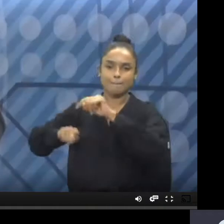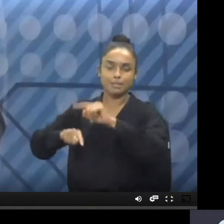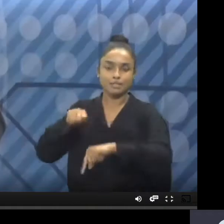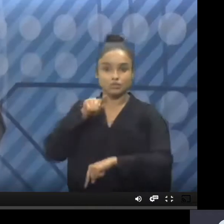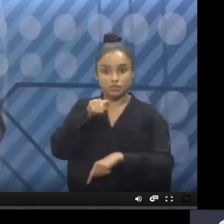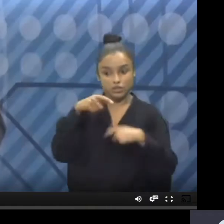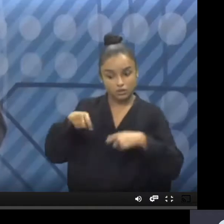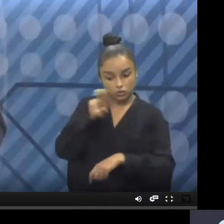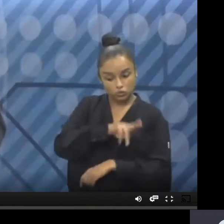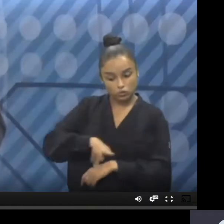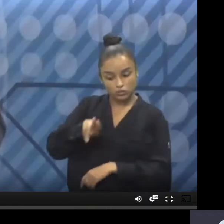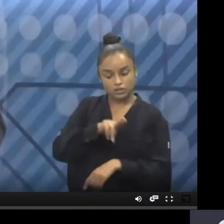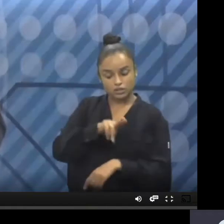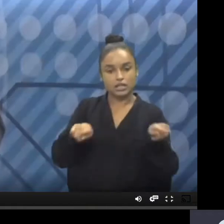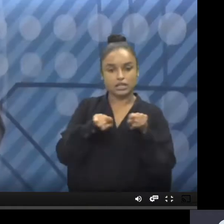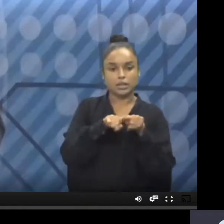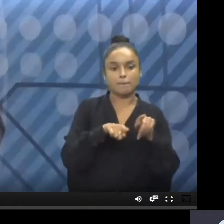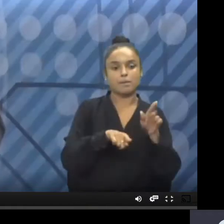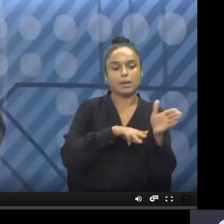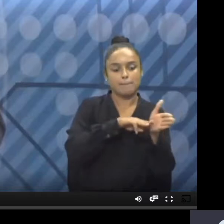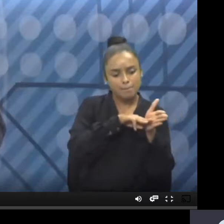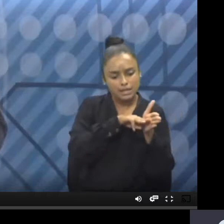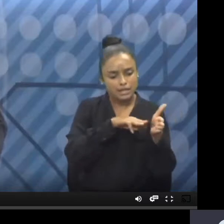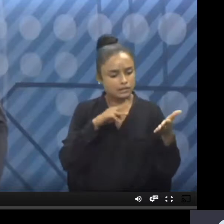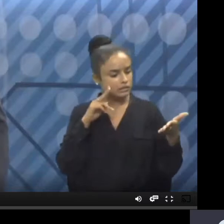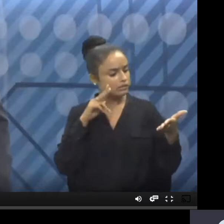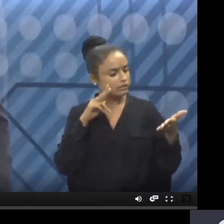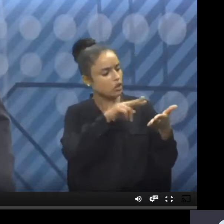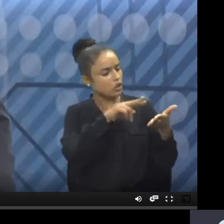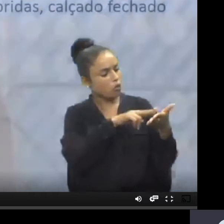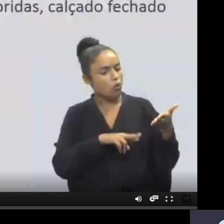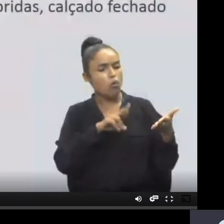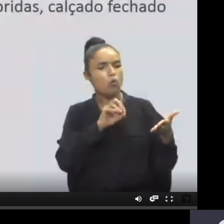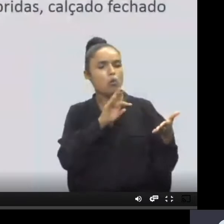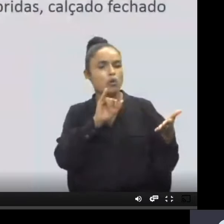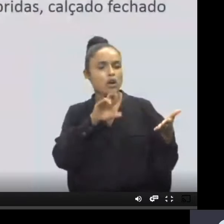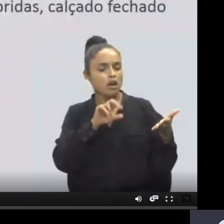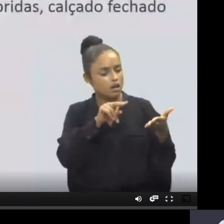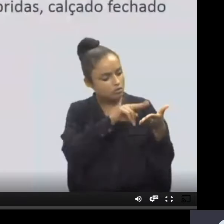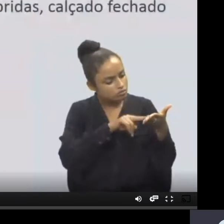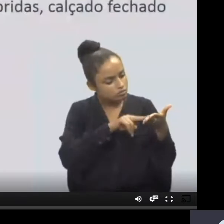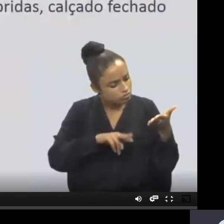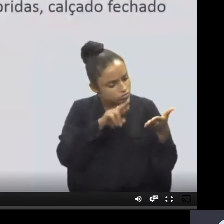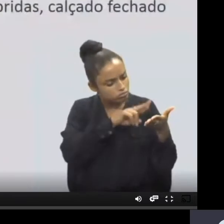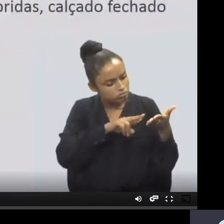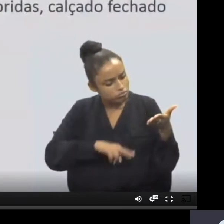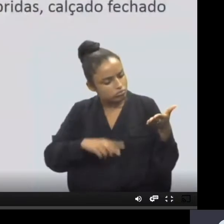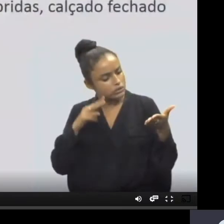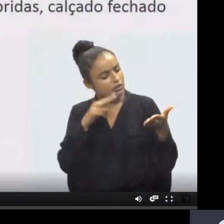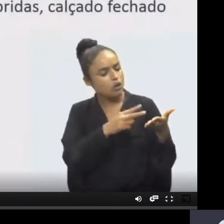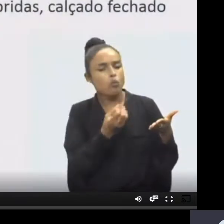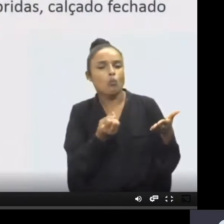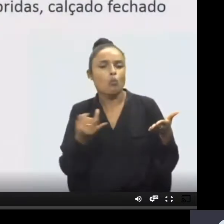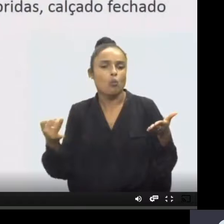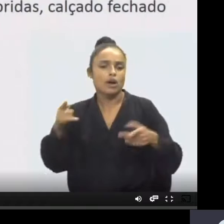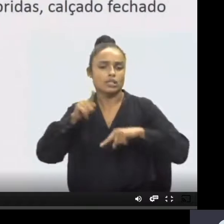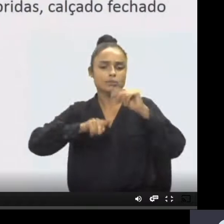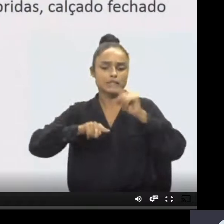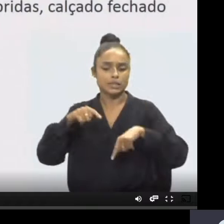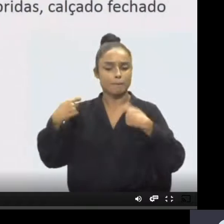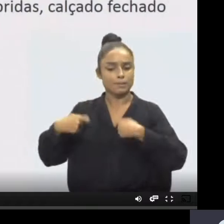métodos que serão utilizados nessa aula. Então, inicialmente, nós temos algumas recomendações importantes que